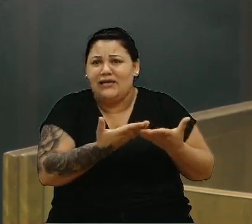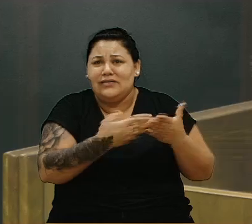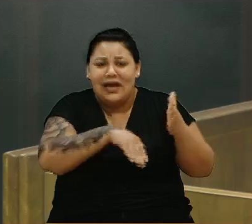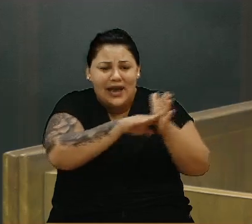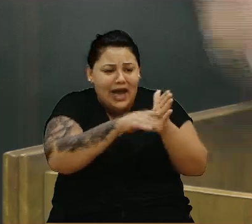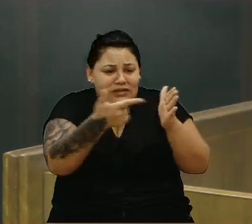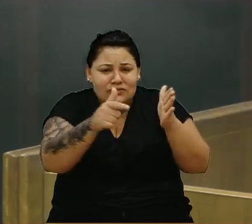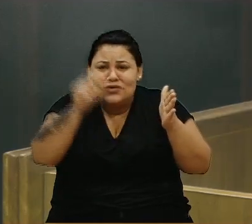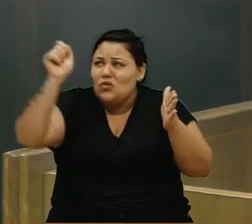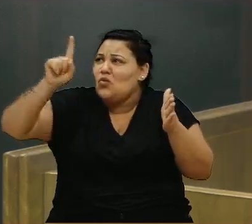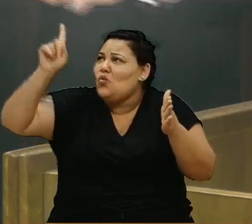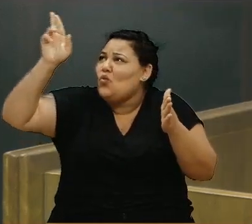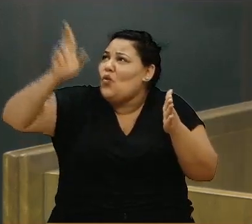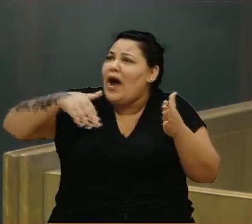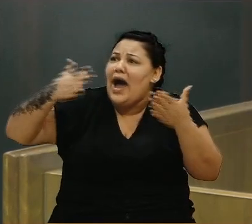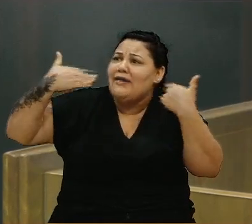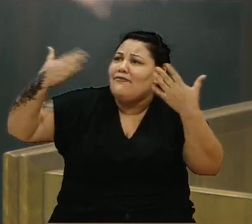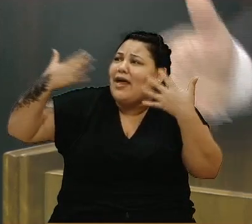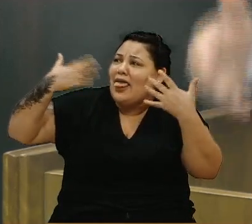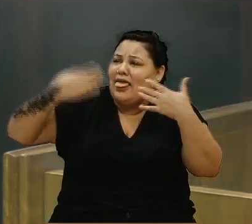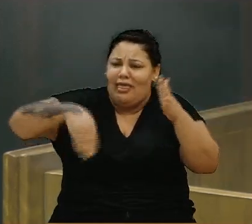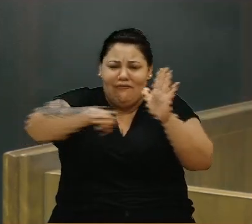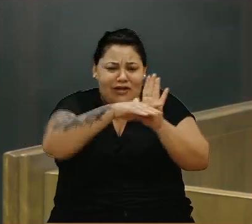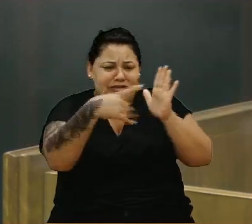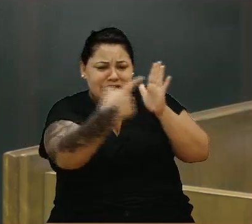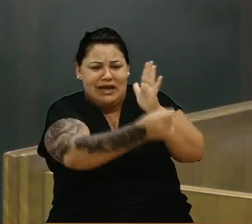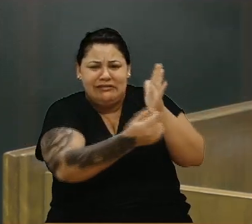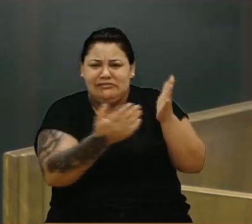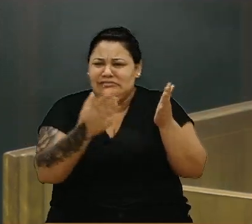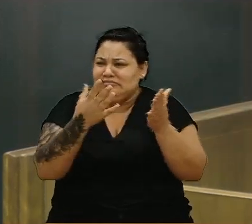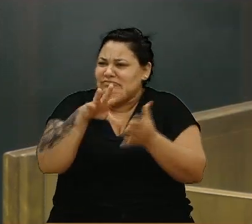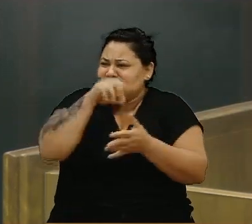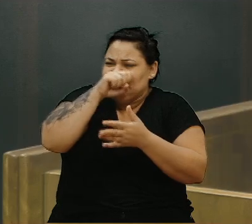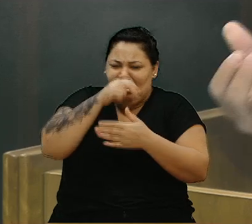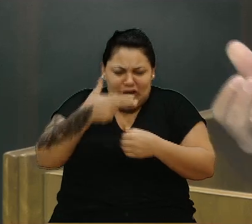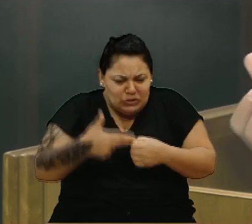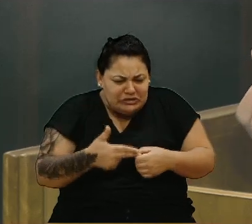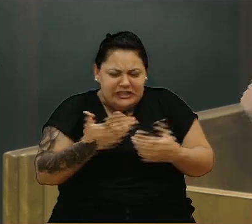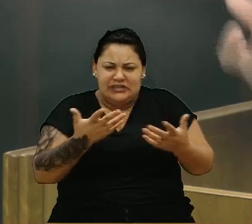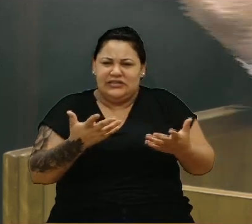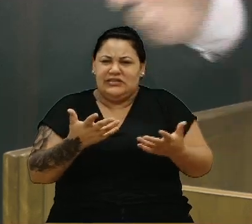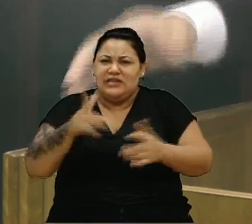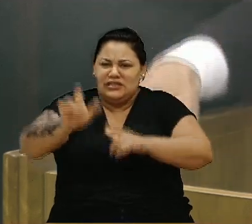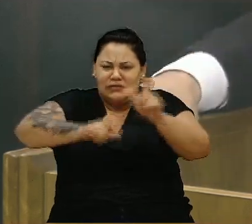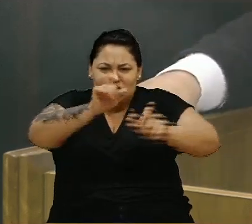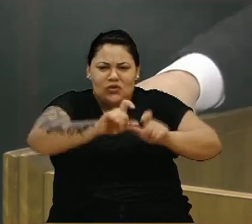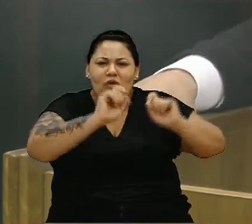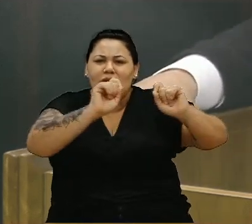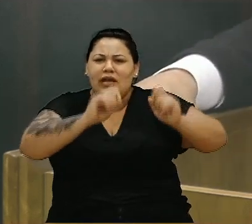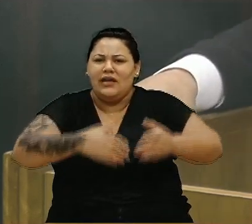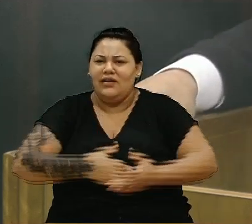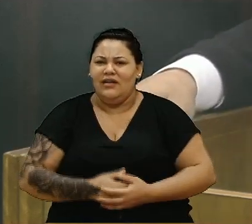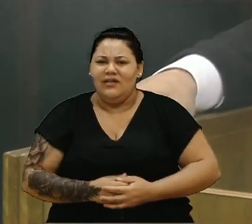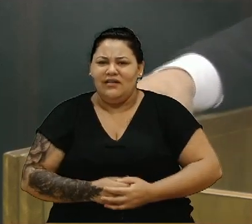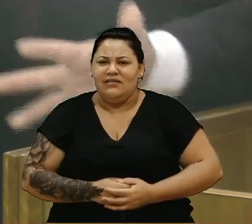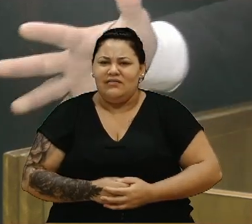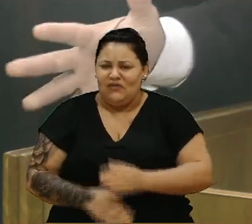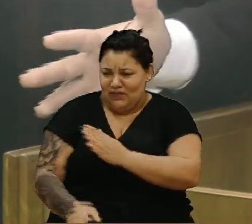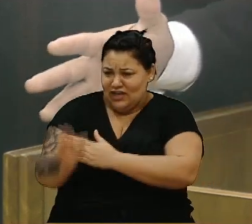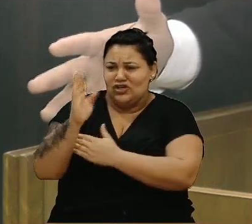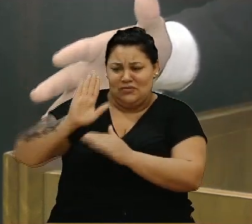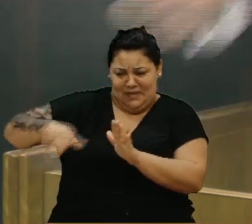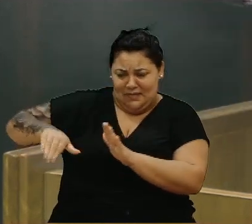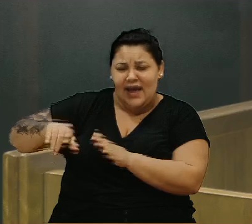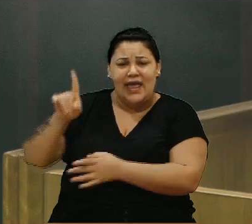tem ar-condicionado, é carro chegando, é fedor de gasolina. E as pessoas estão o quê? Indo passar férias em Maceió?